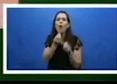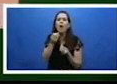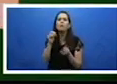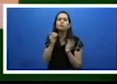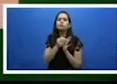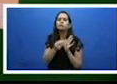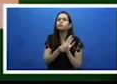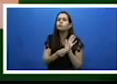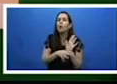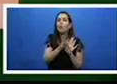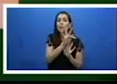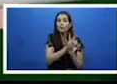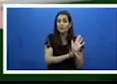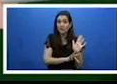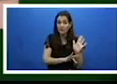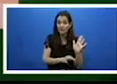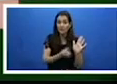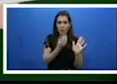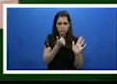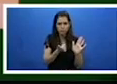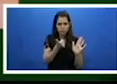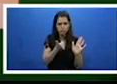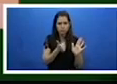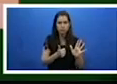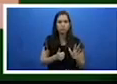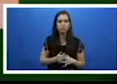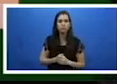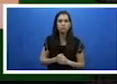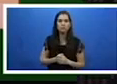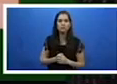para deixar o meu texto mais elaborado? O